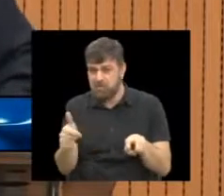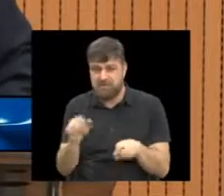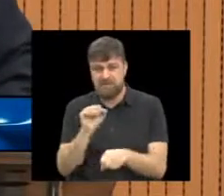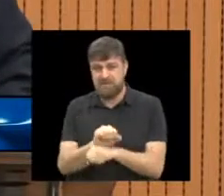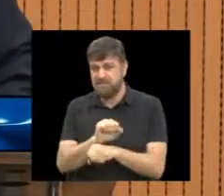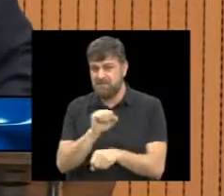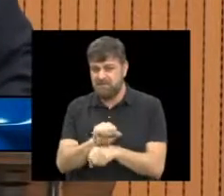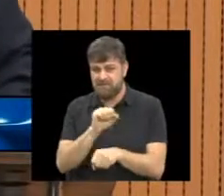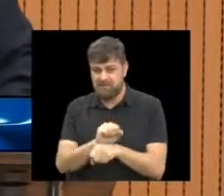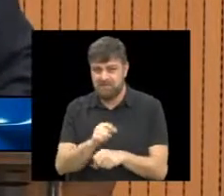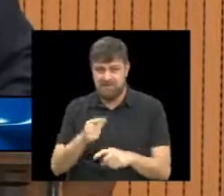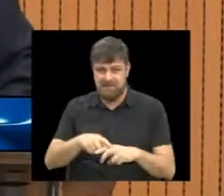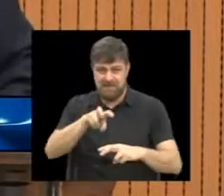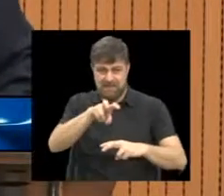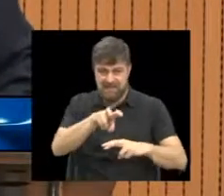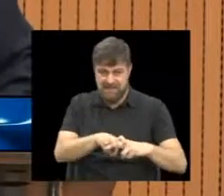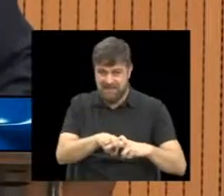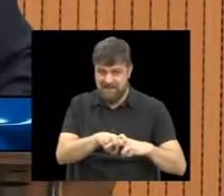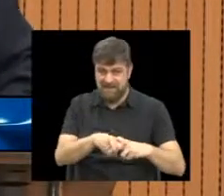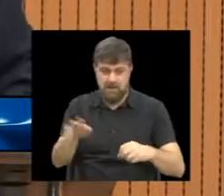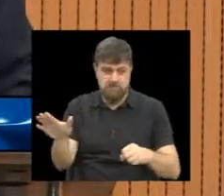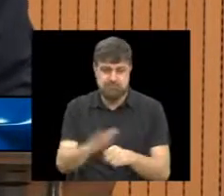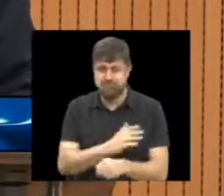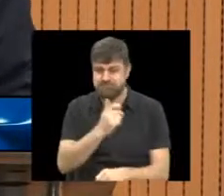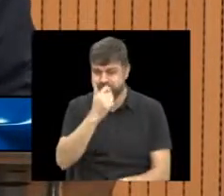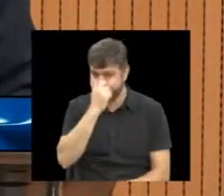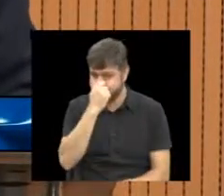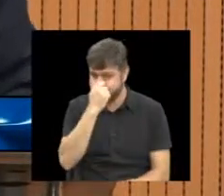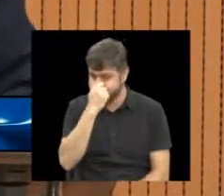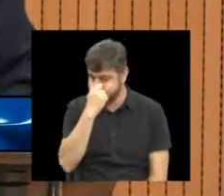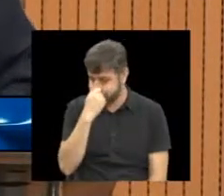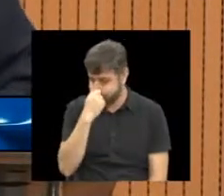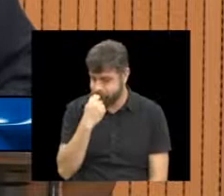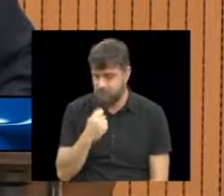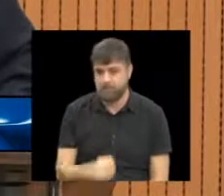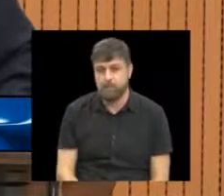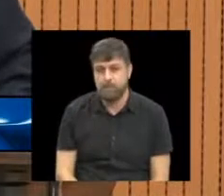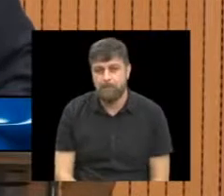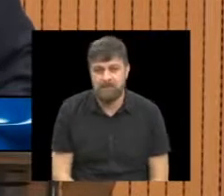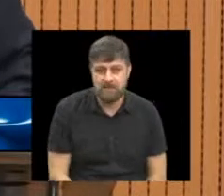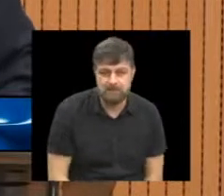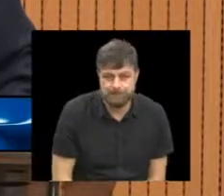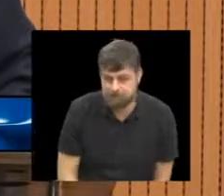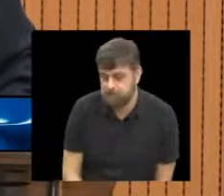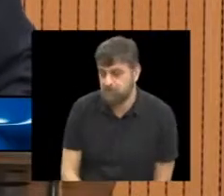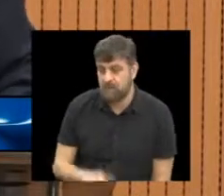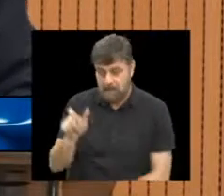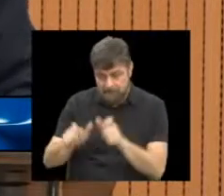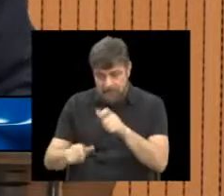esperar, porque as cadeiras não são suficientes para a quantidade de pessoas que